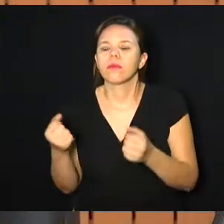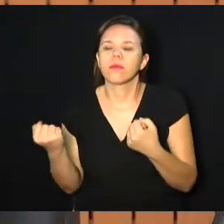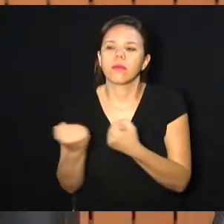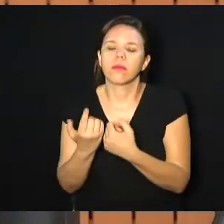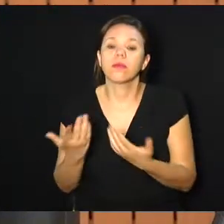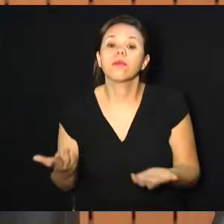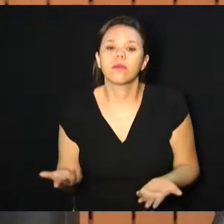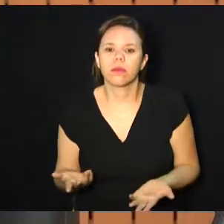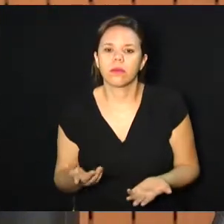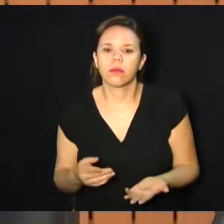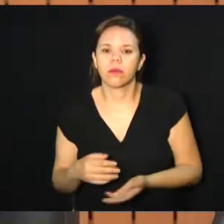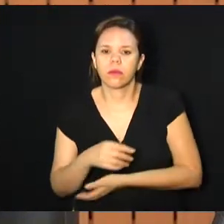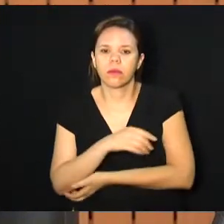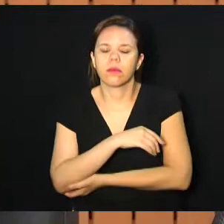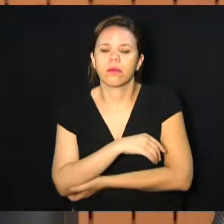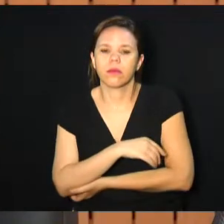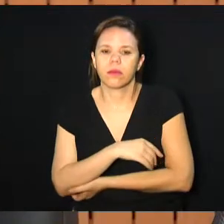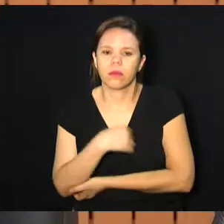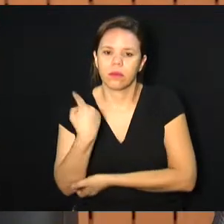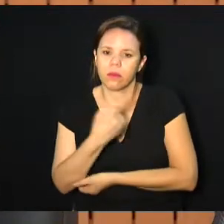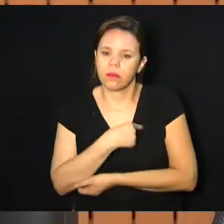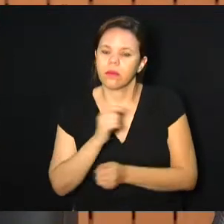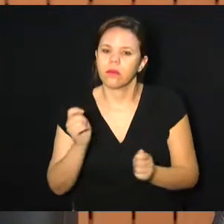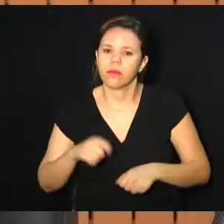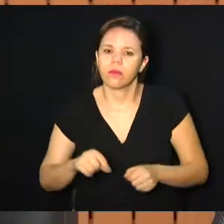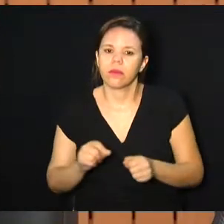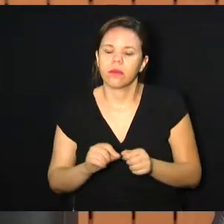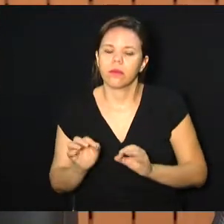amparando, até porque a gente poderia